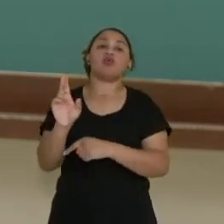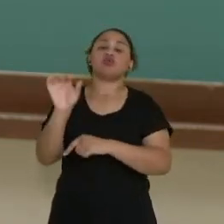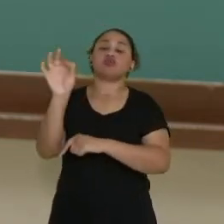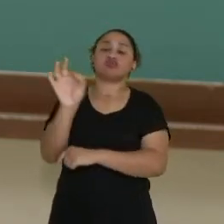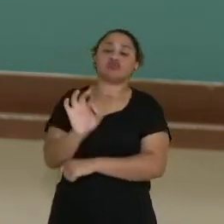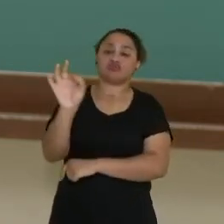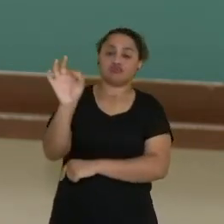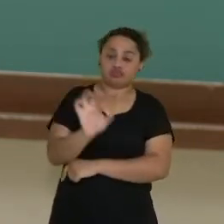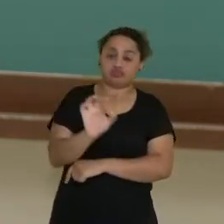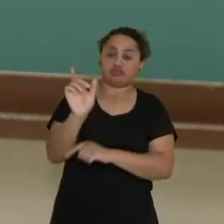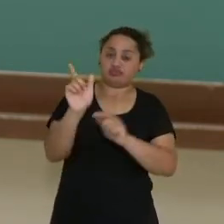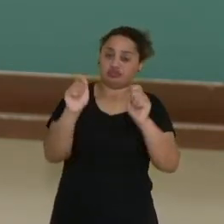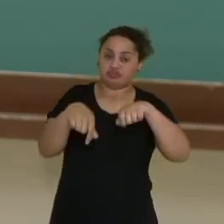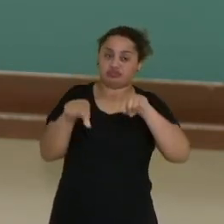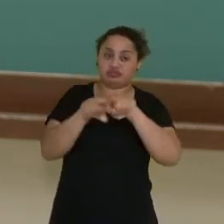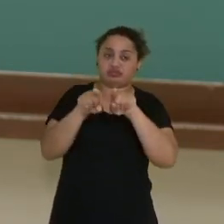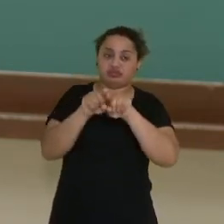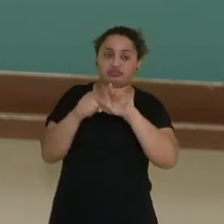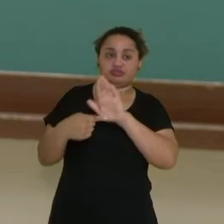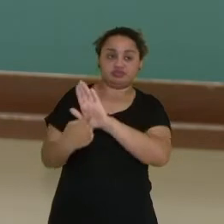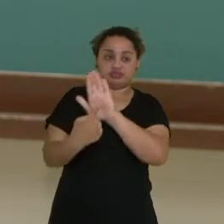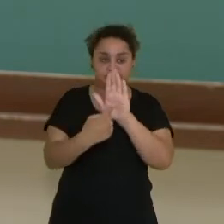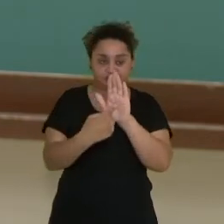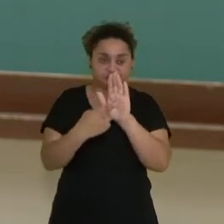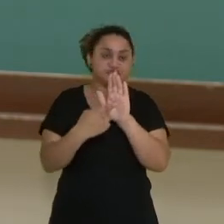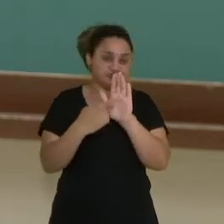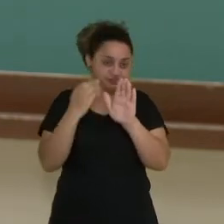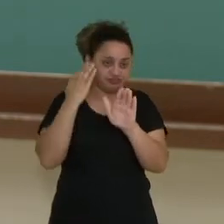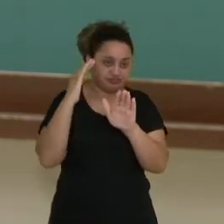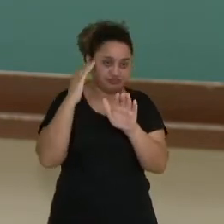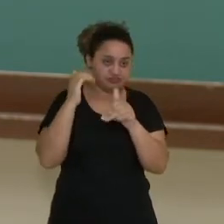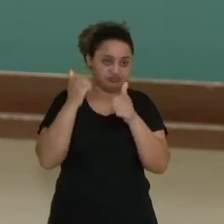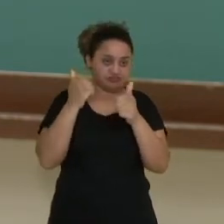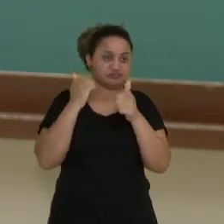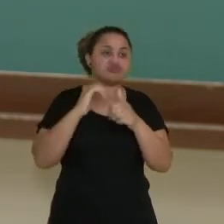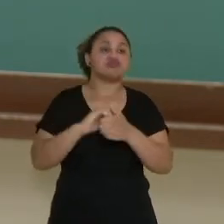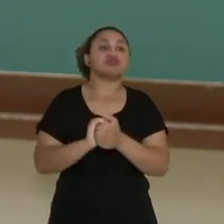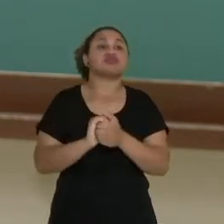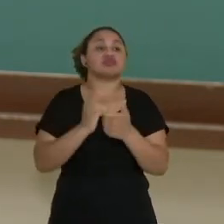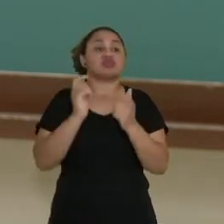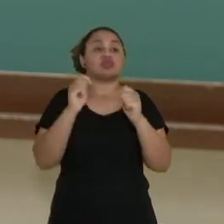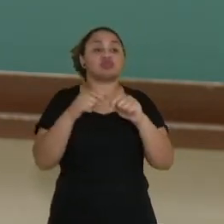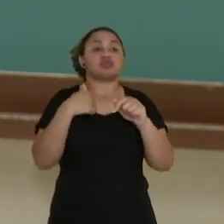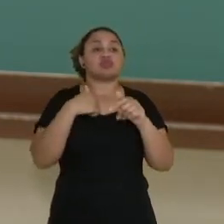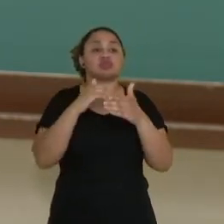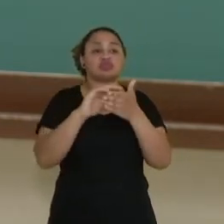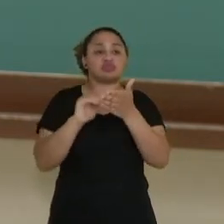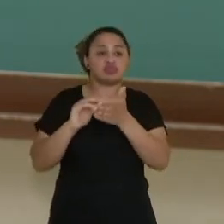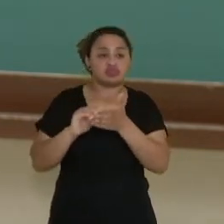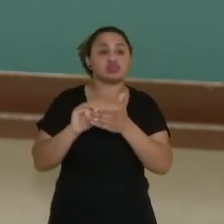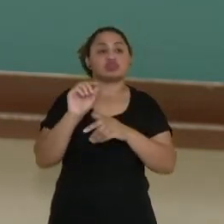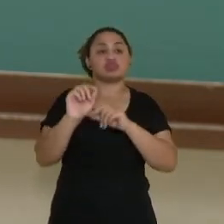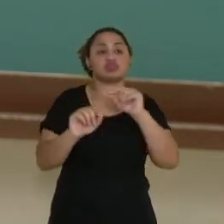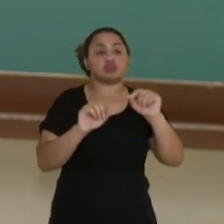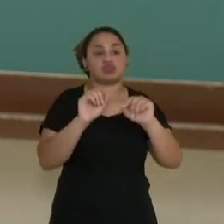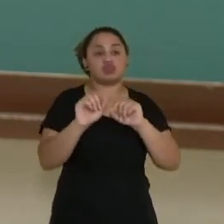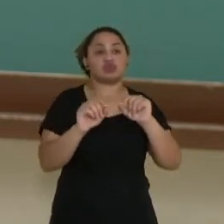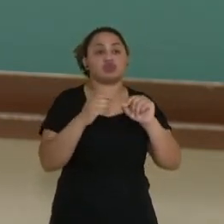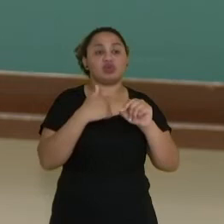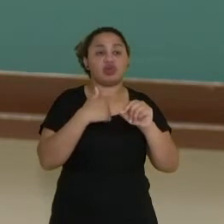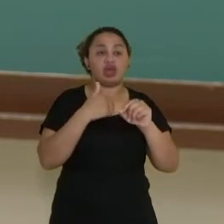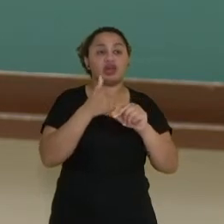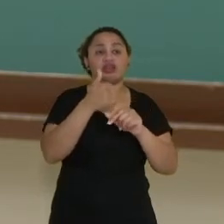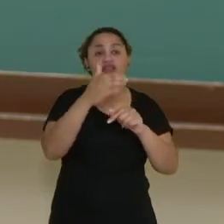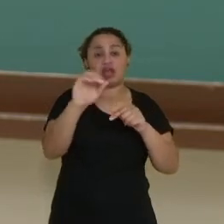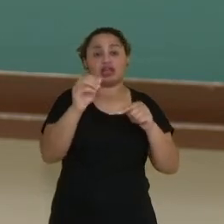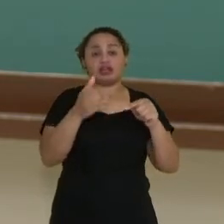uma porcentagem, ok? Certo? Olha lá, né? Você poderia simplificar aqui a razão por